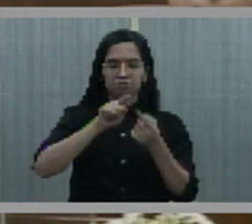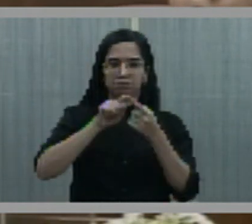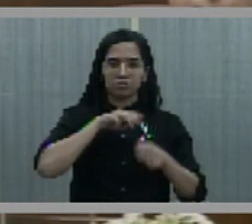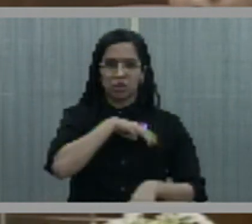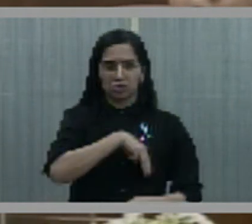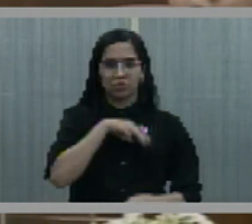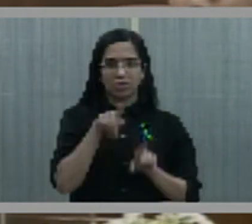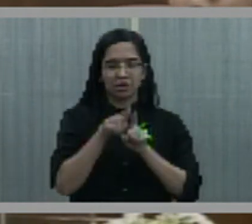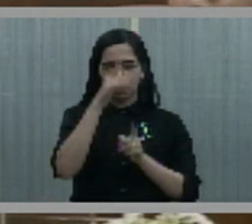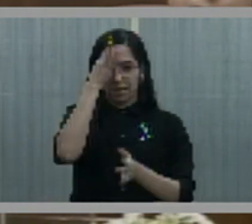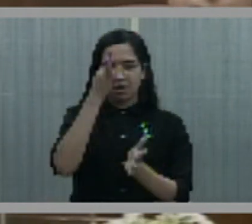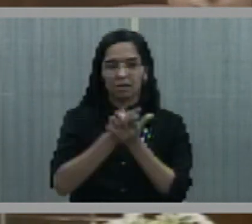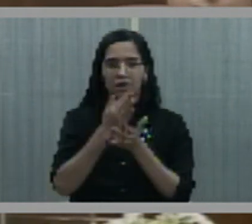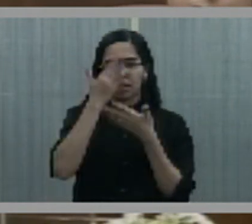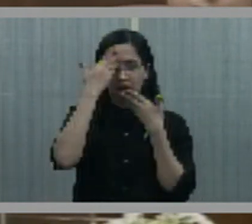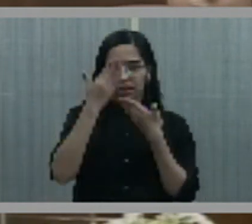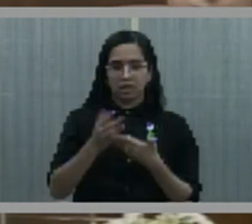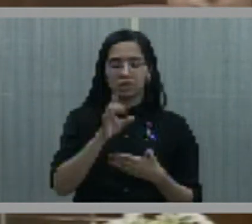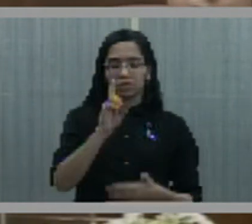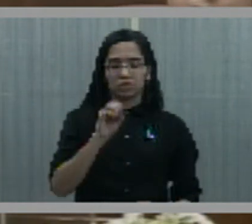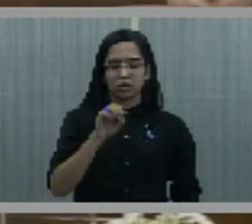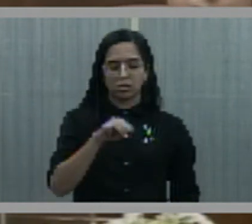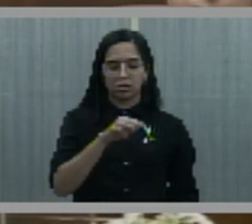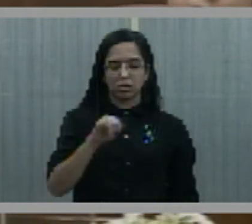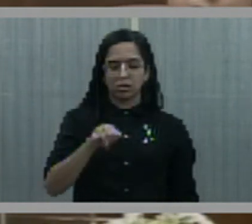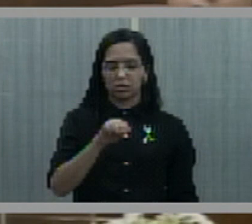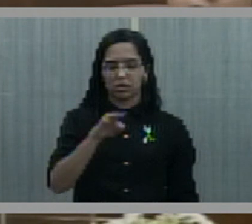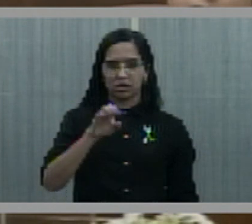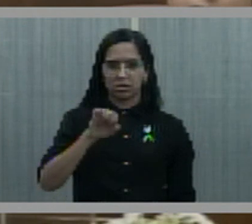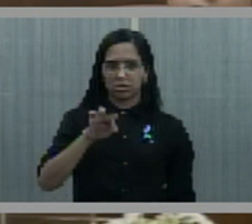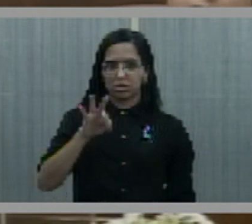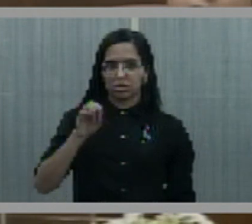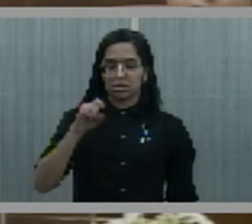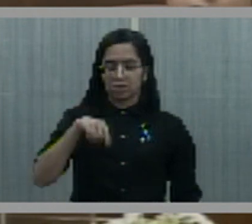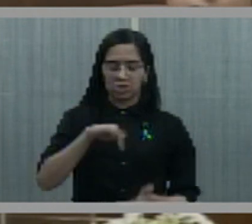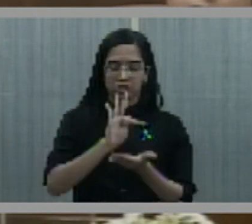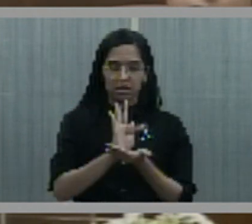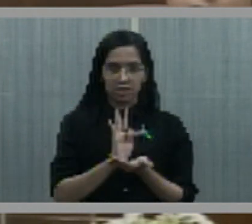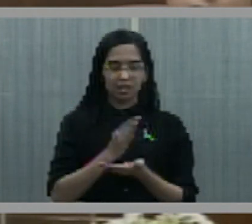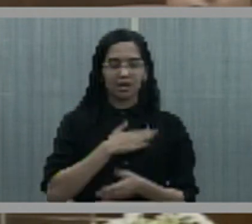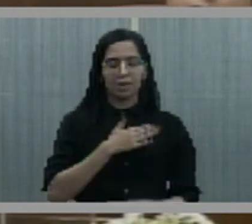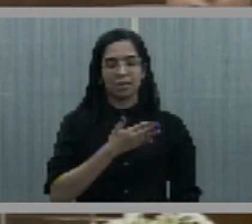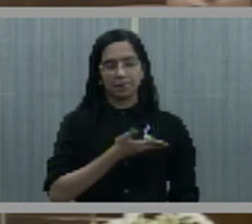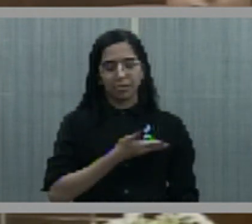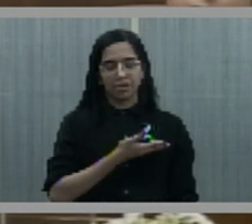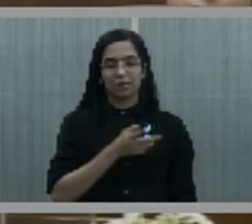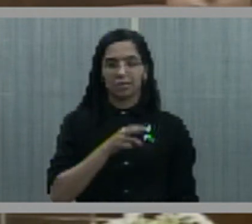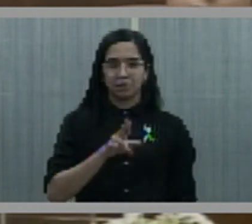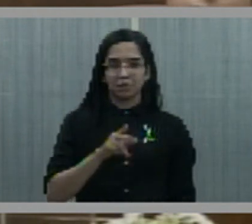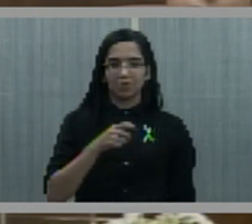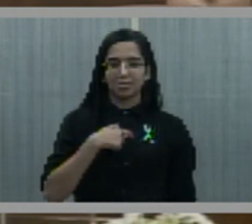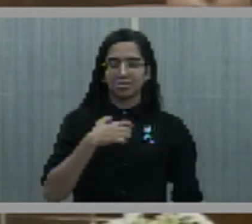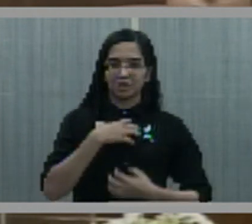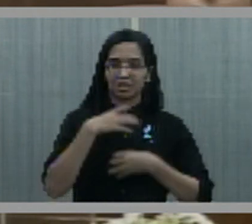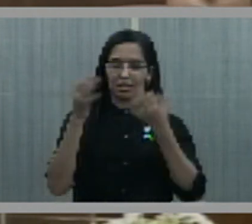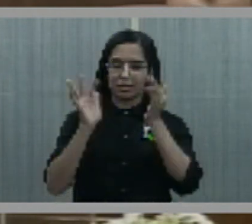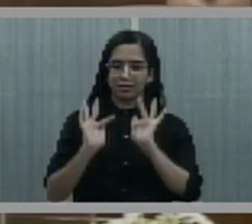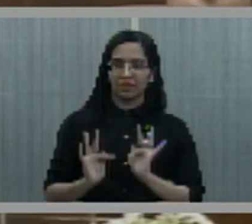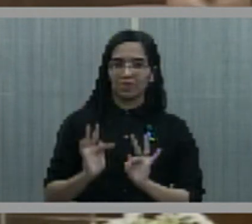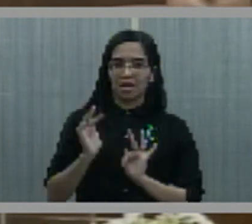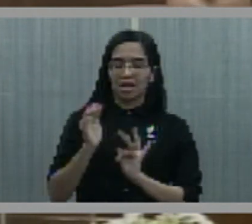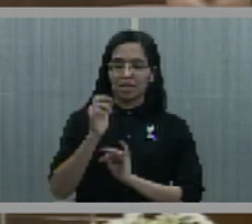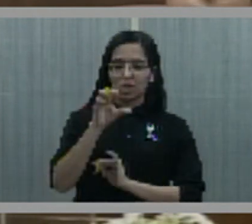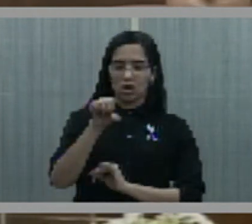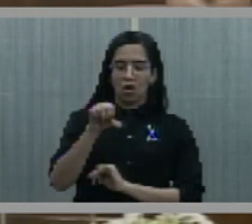Agradeço a Dom Jacinto Furtado de Brito, atual arcebispo metropolitano de Teresina, amigo, irmão, com quem tive a honra de conviver esses